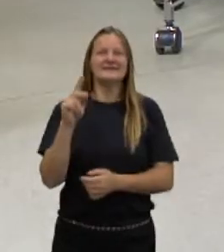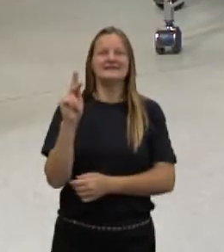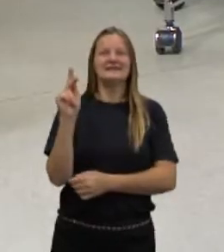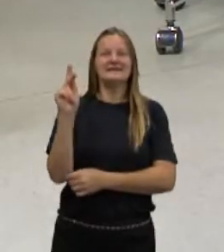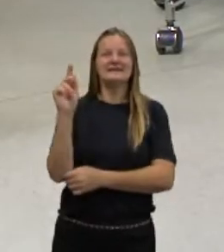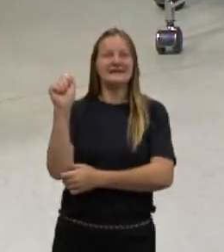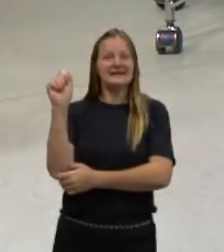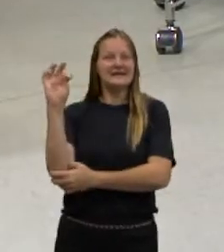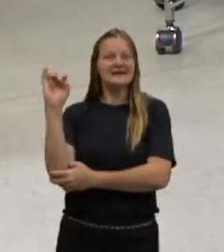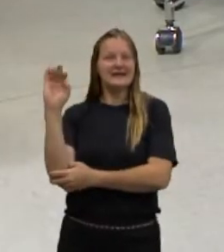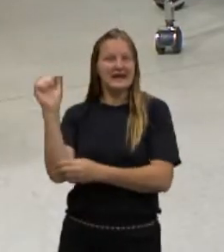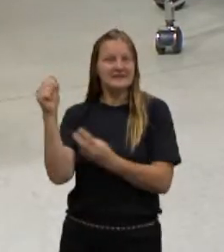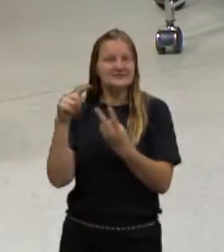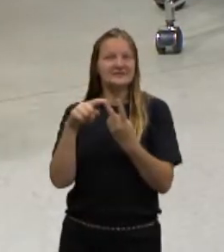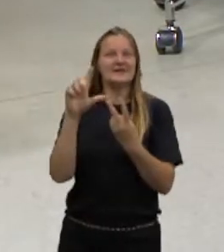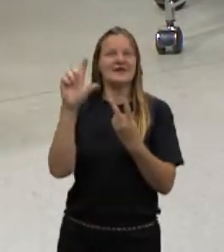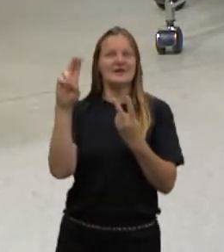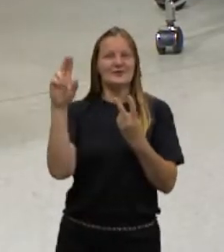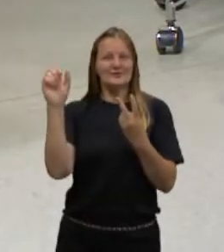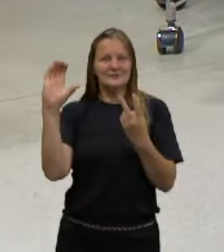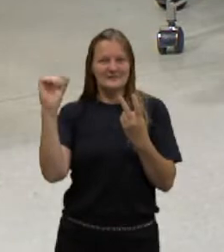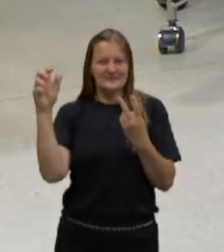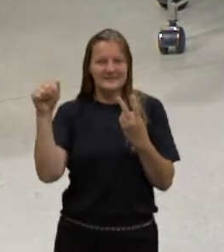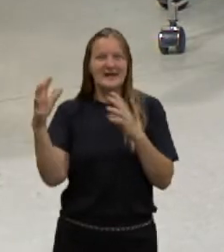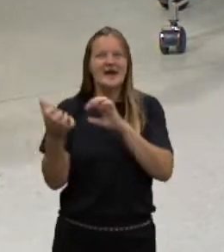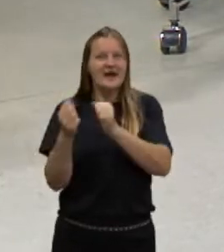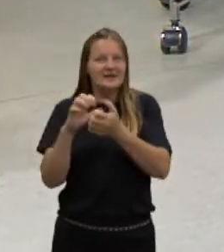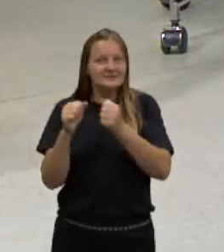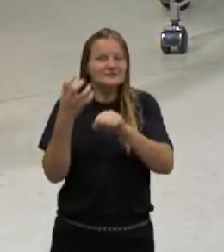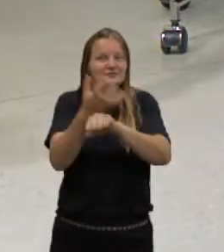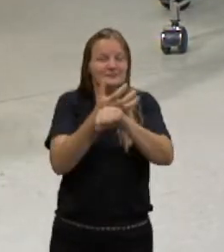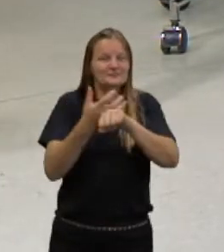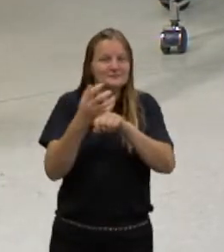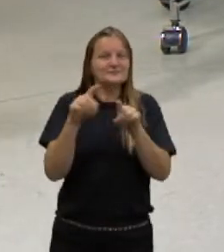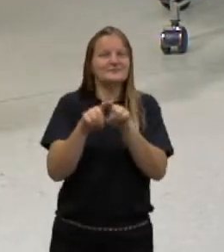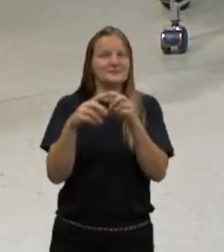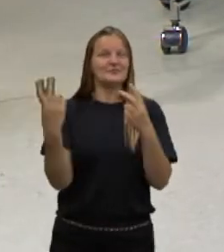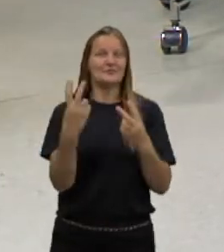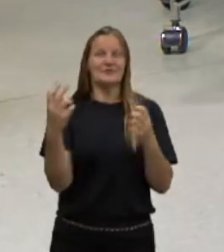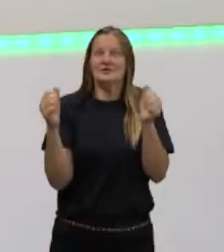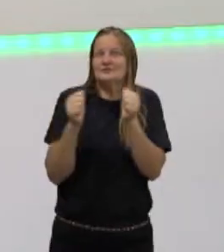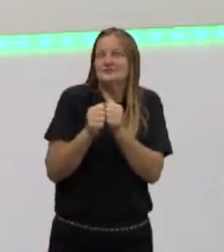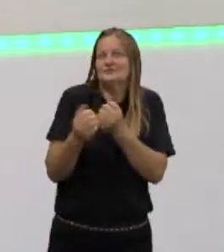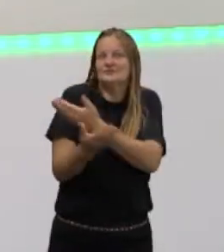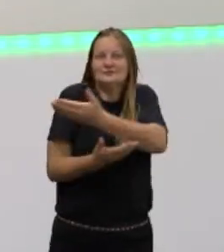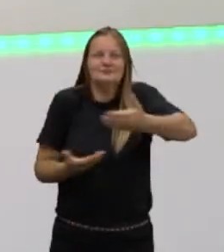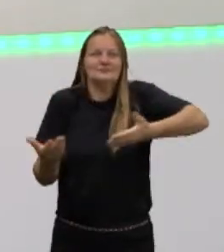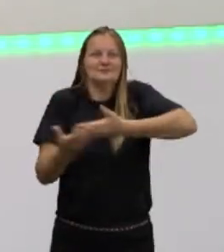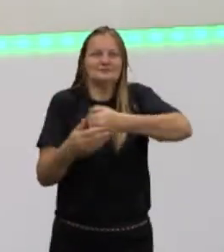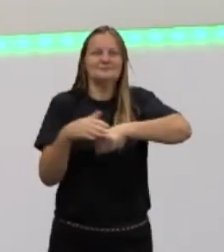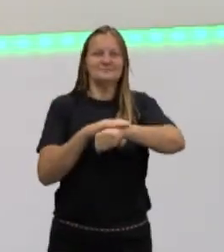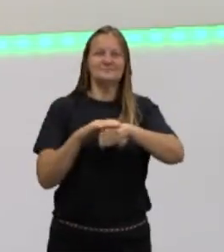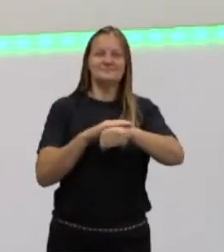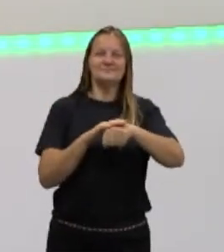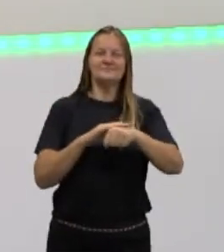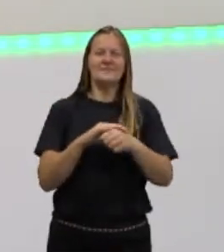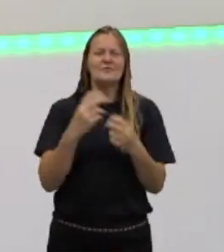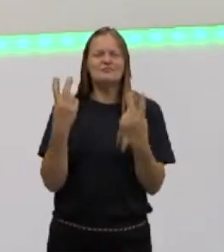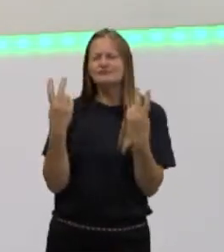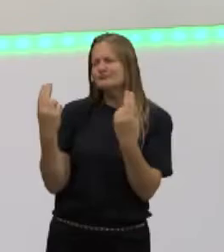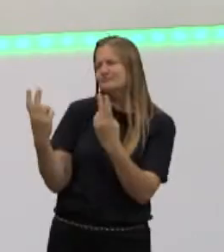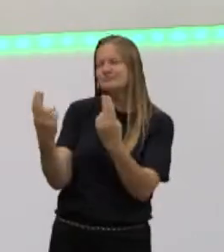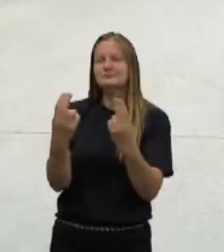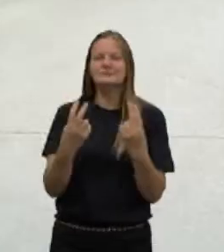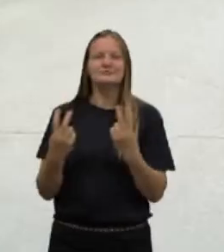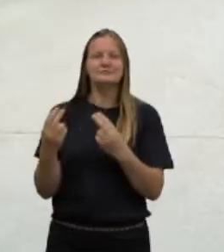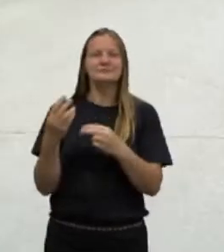de Matemática e a professora Luciana de Artes. E a gente vai conversar um pouquinho sobre algumas semelhanças que a gente tem nas